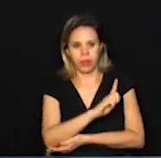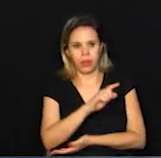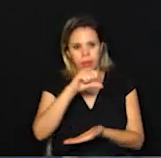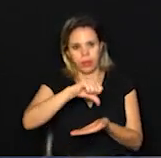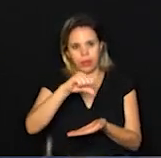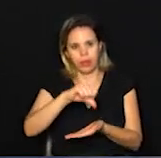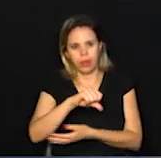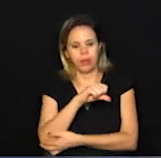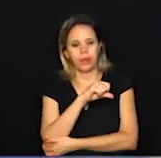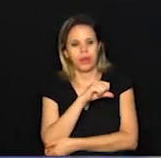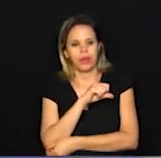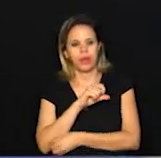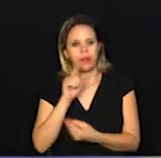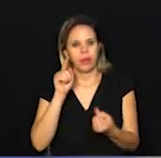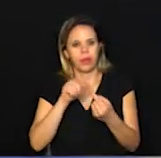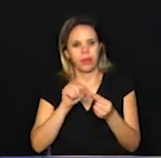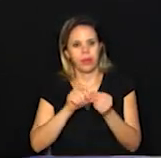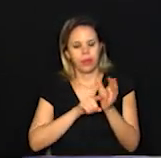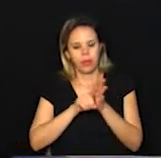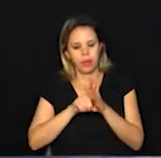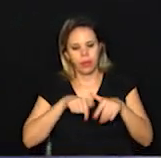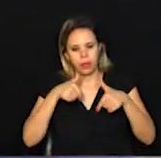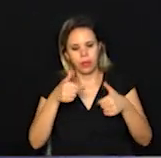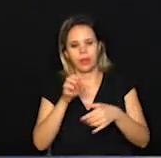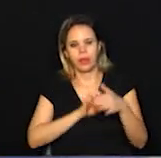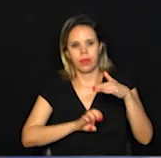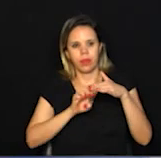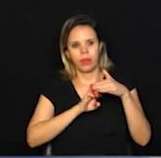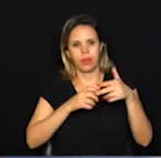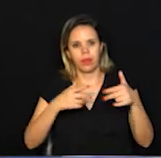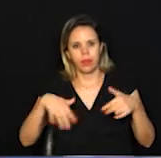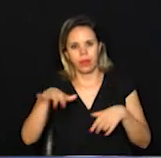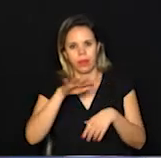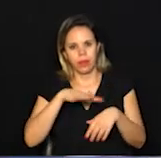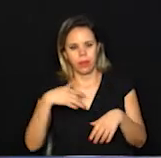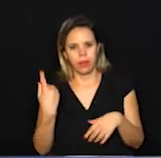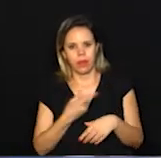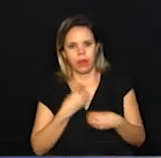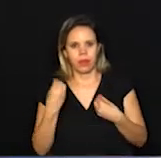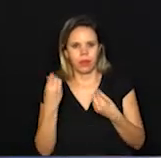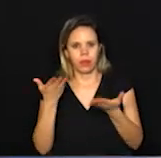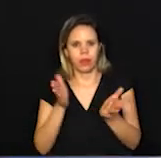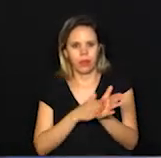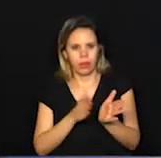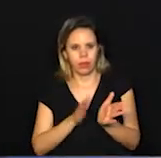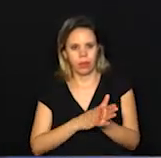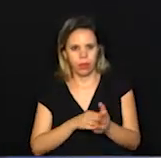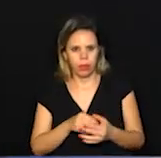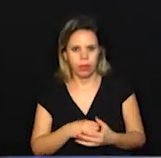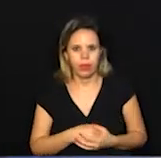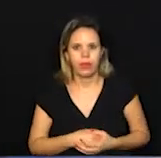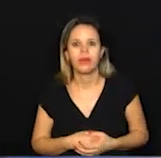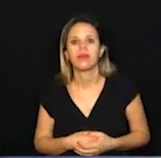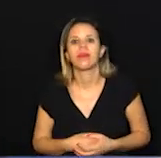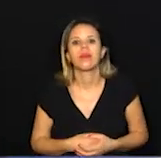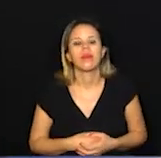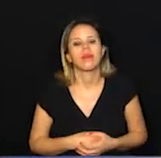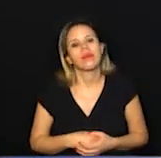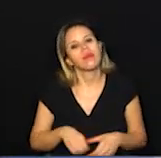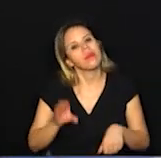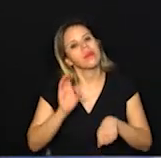A intenção lá é fazer uma busca ativa das empresas e oferecer para elas